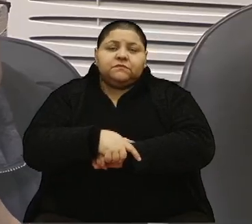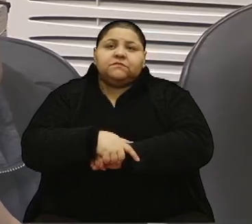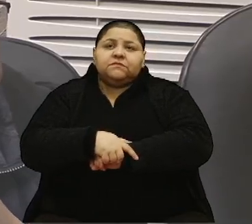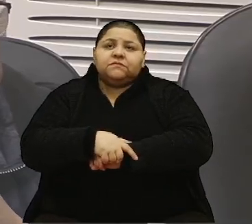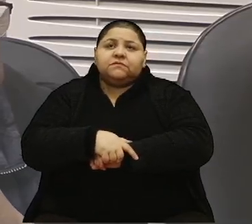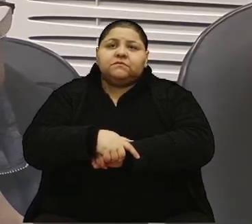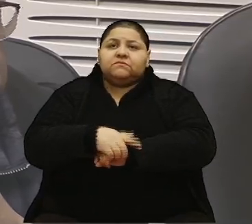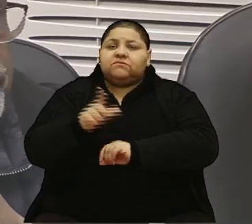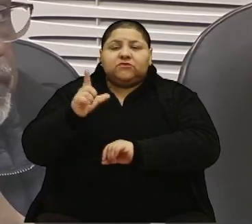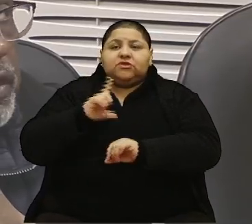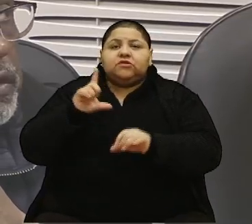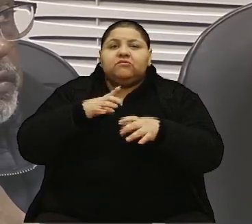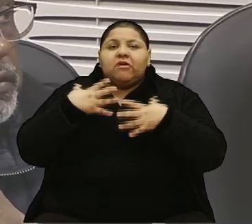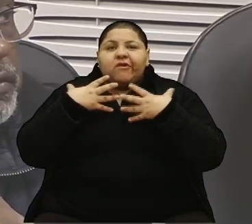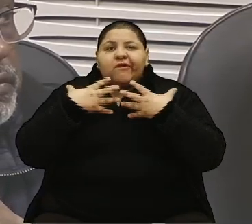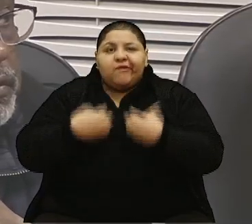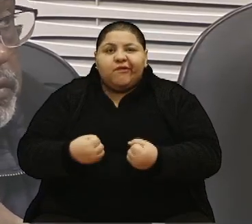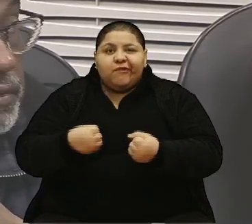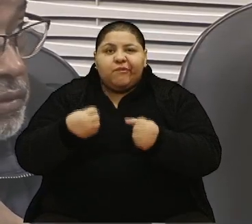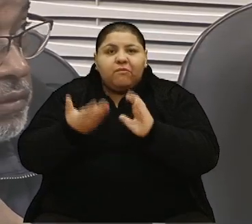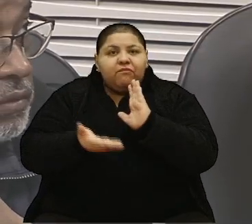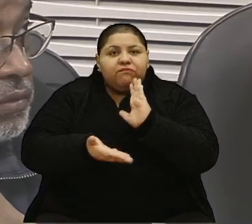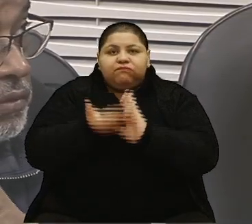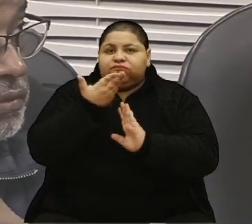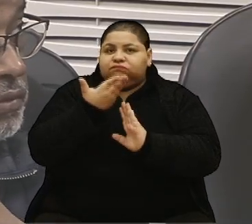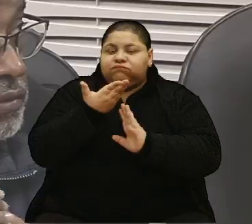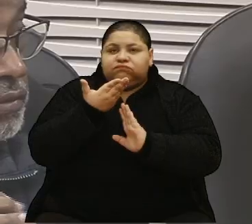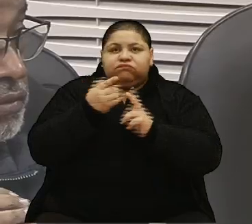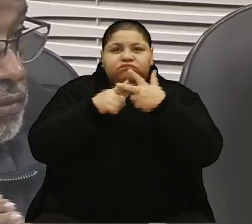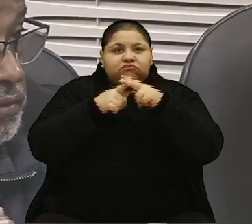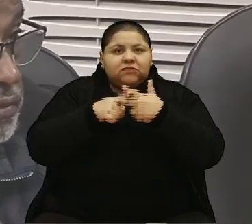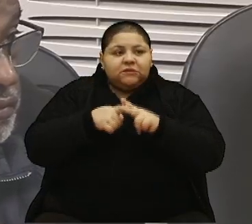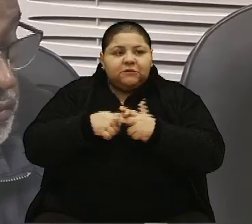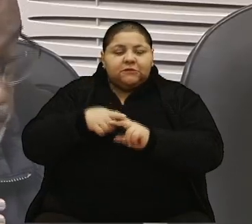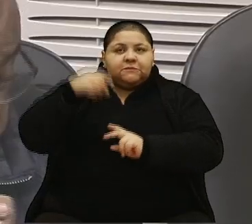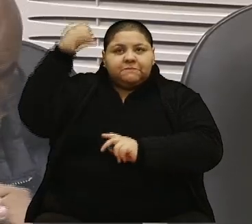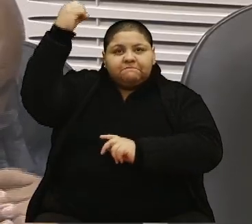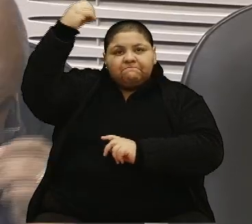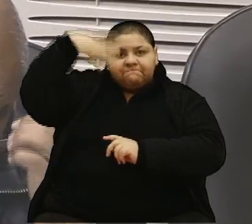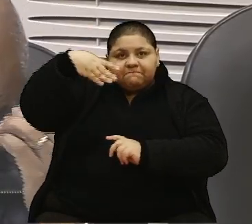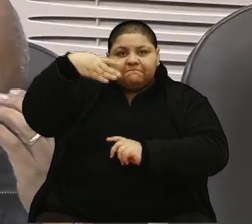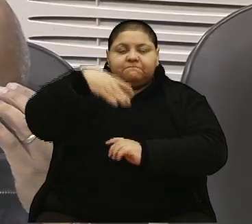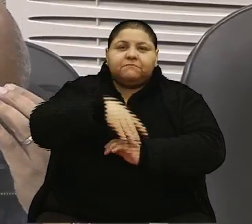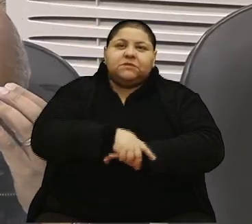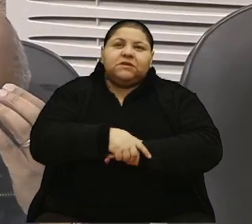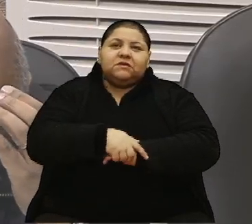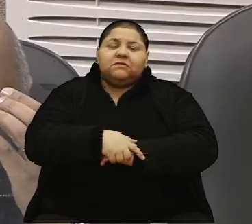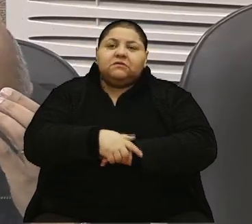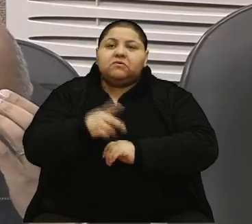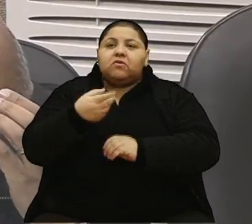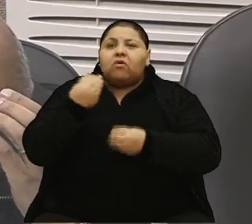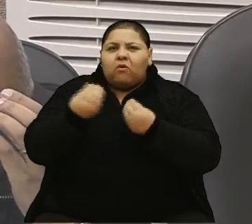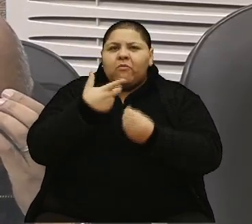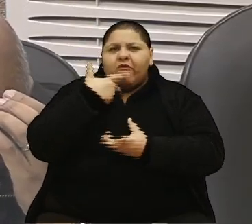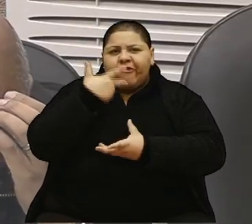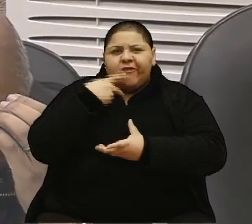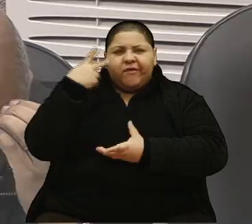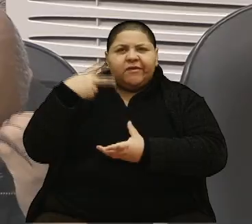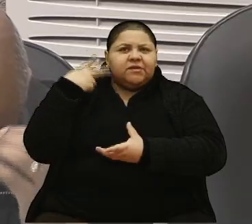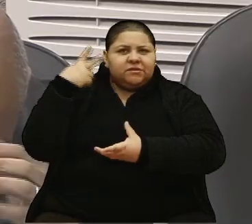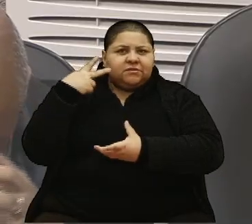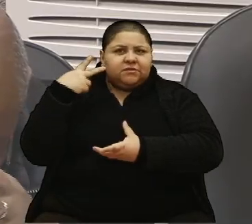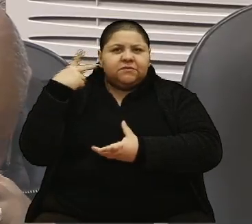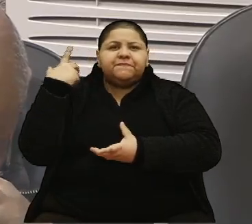é inadmissível esse aumento, esse reajuste da conta de luz. E muito bem falado ali a